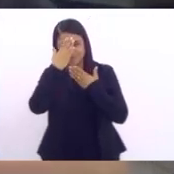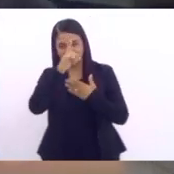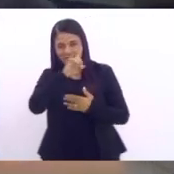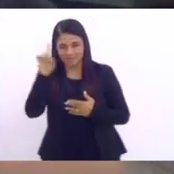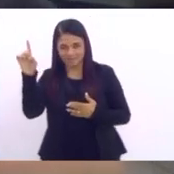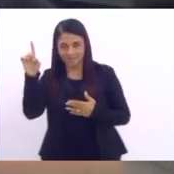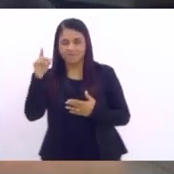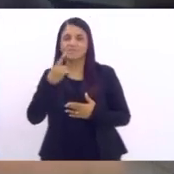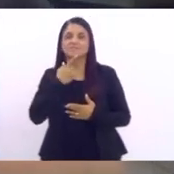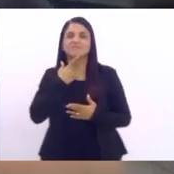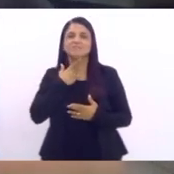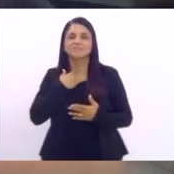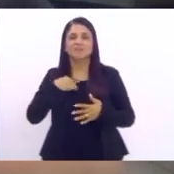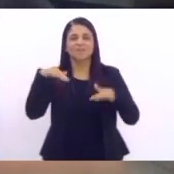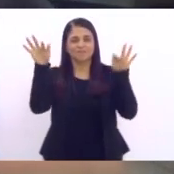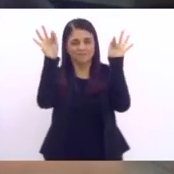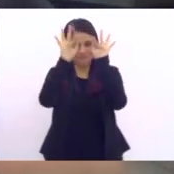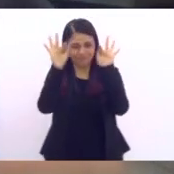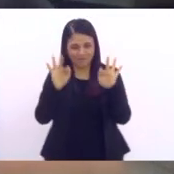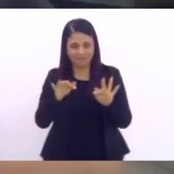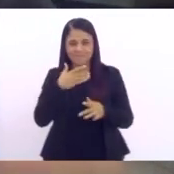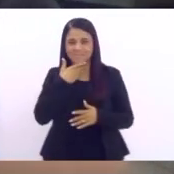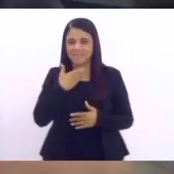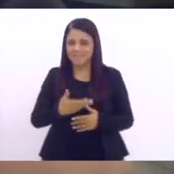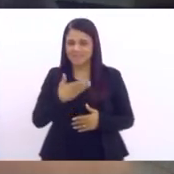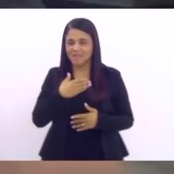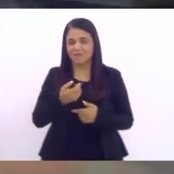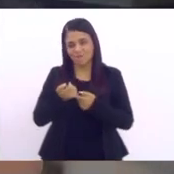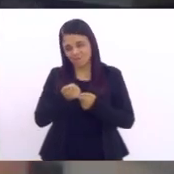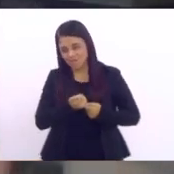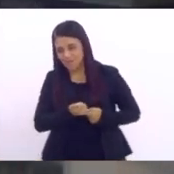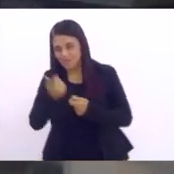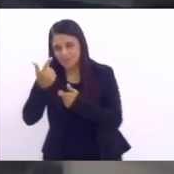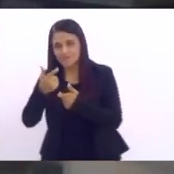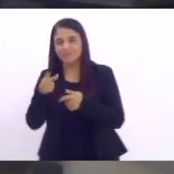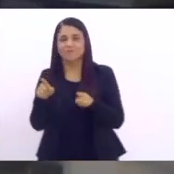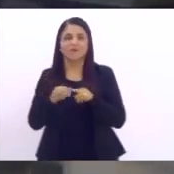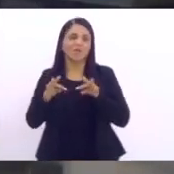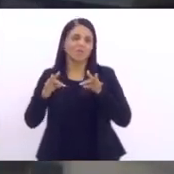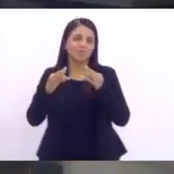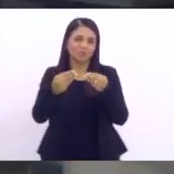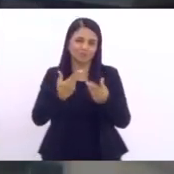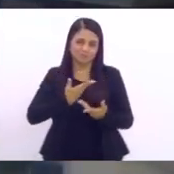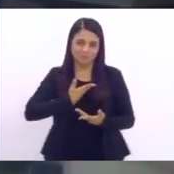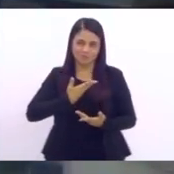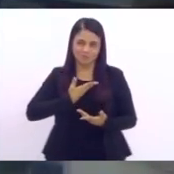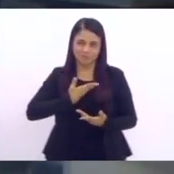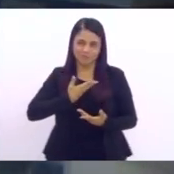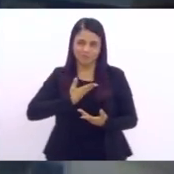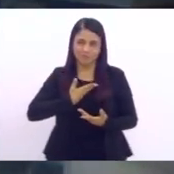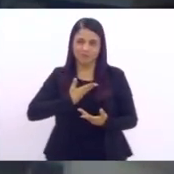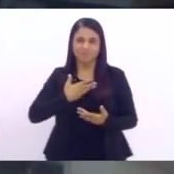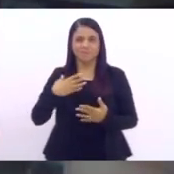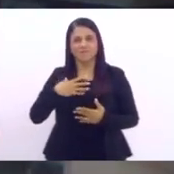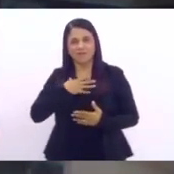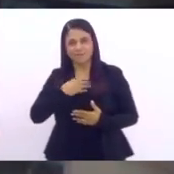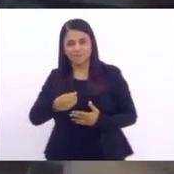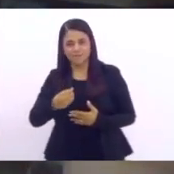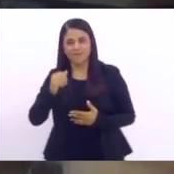Natal, um feliz Ano Novo a todos e a todas, né? E a minha filha Ana Francisca, a mais